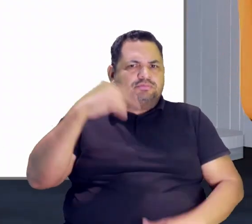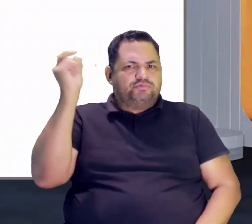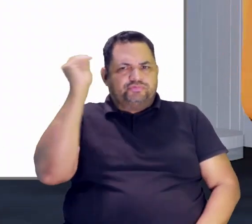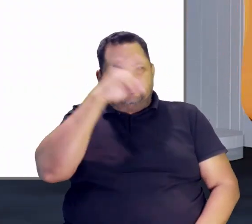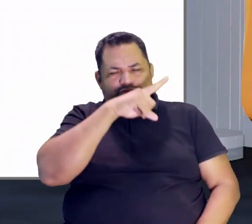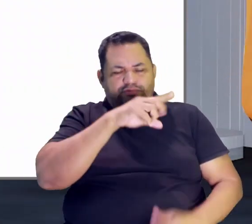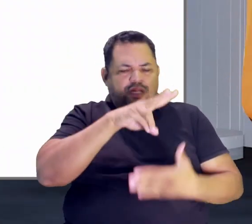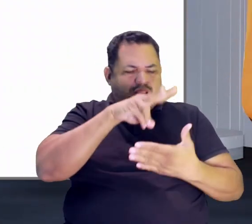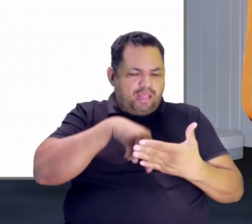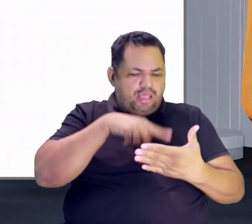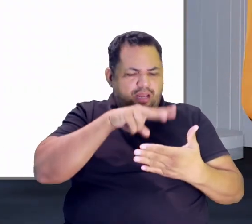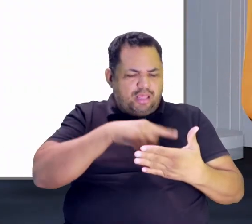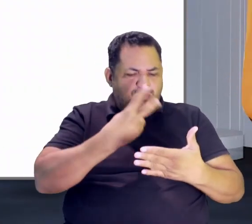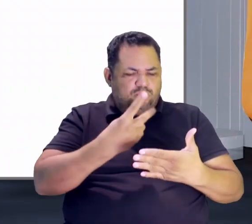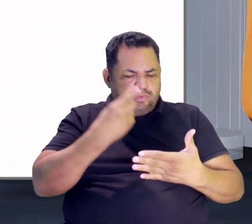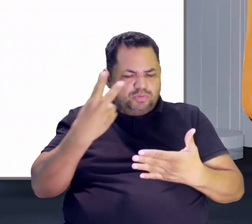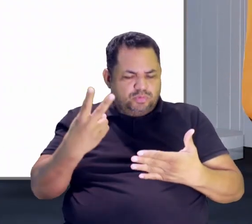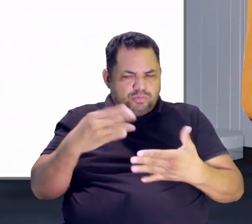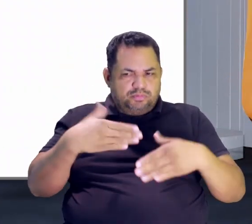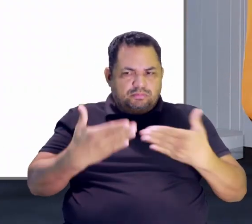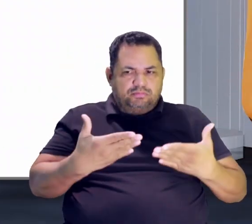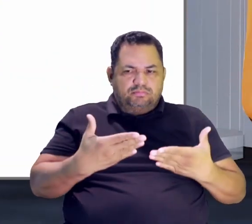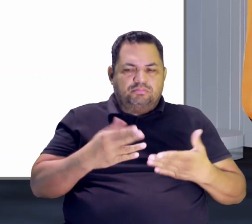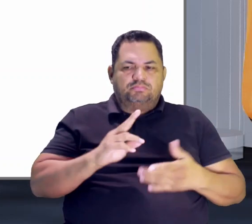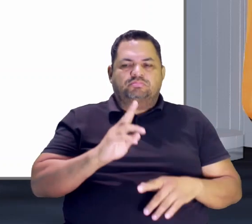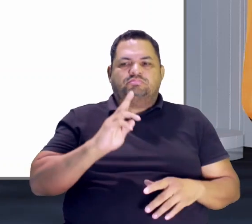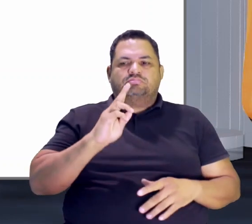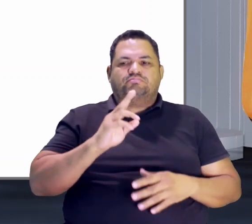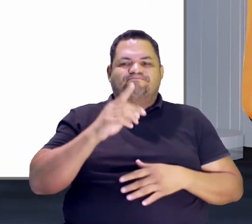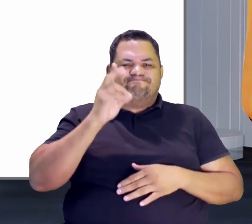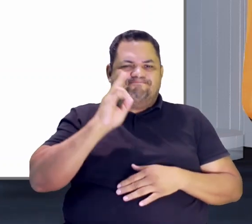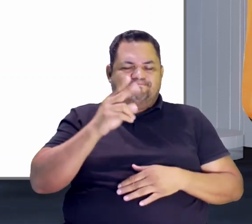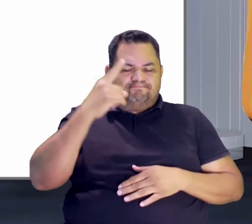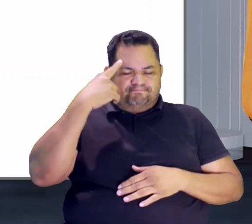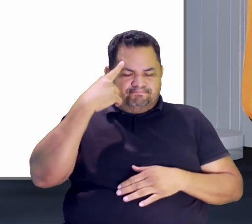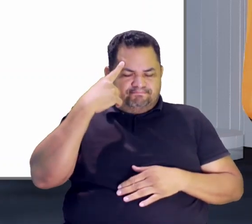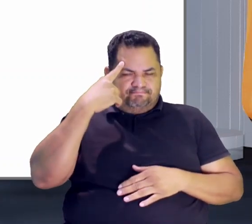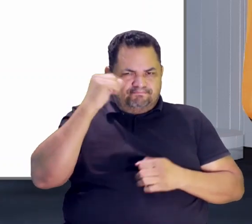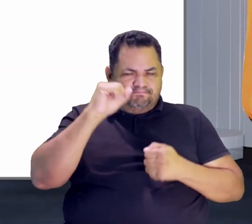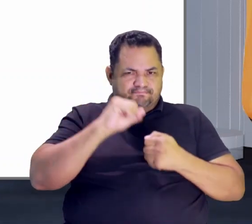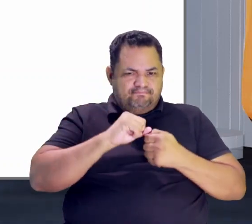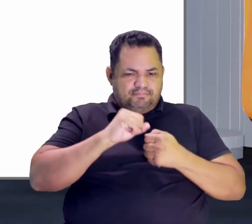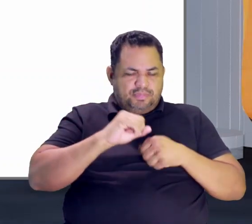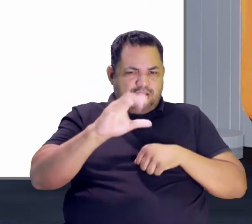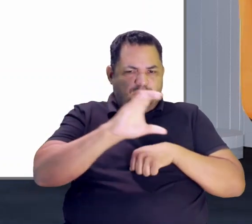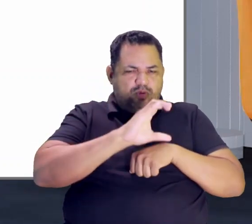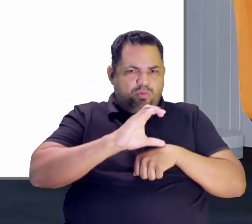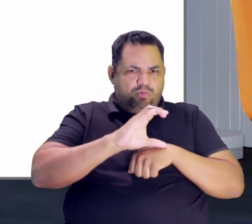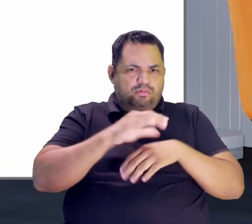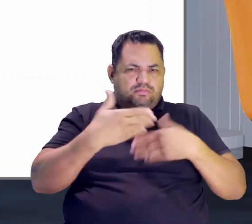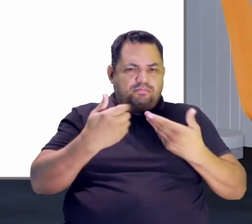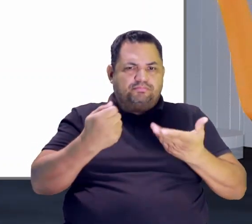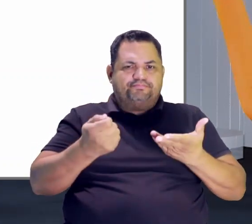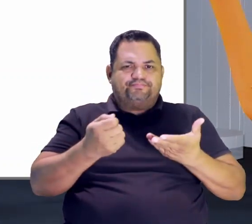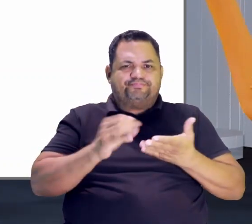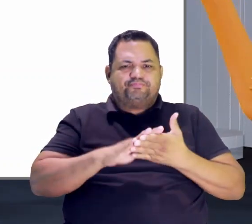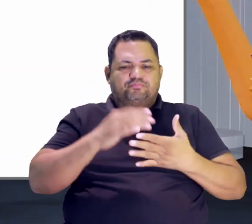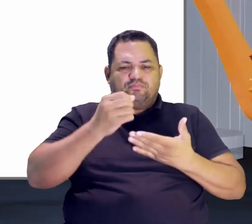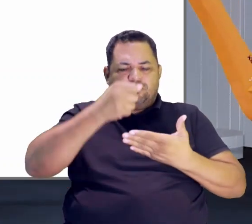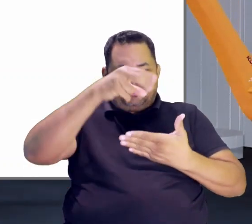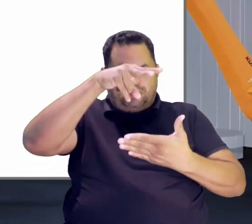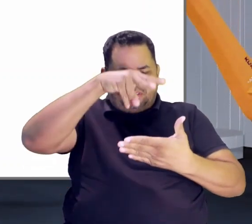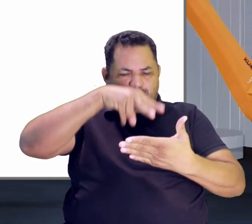ler 2, 3 vezes. Eu sempre penso o seguinte, quando você vai fazer um concurso, você lê a